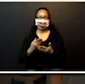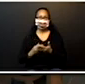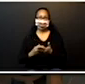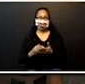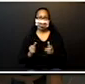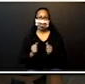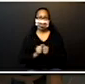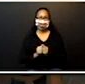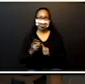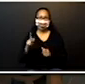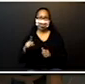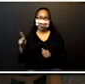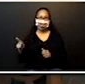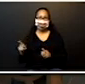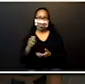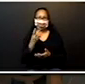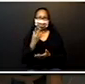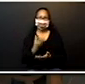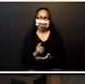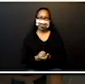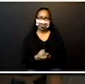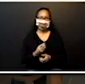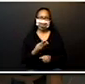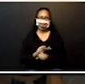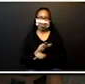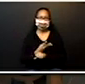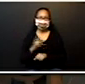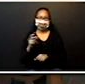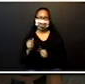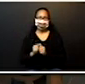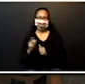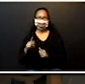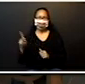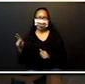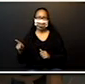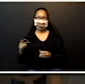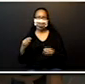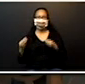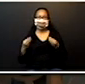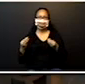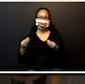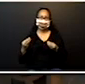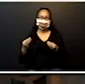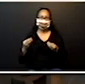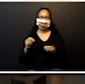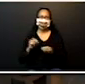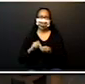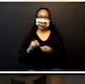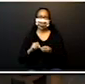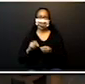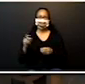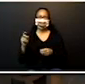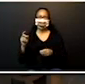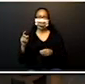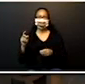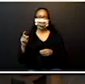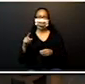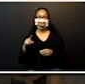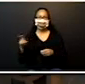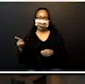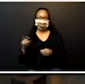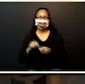seu aplicativo, como é que vocês se saíram? Gostaram da atividade? Foi